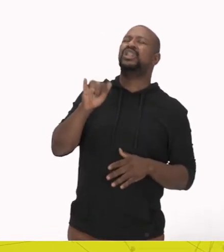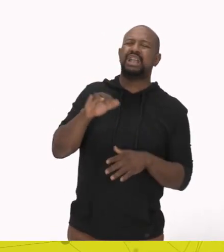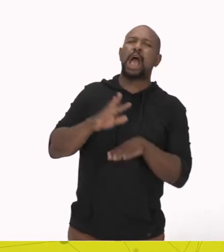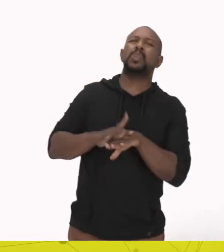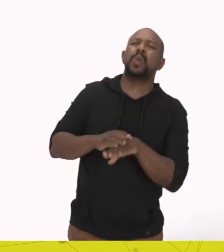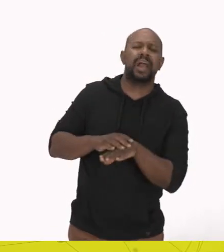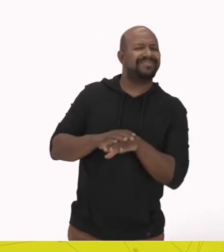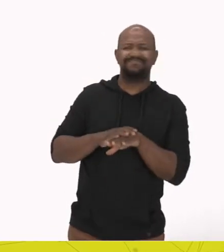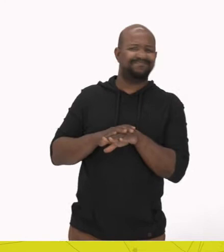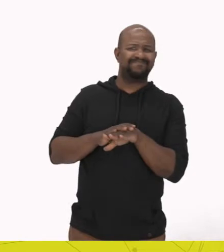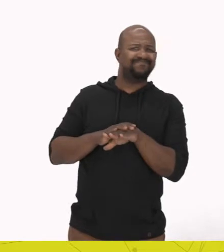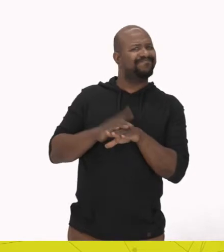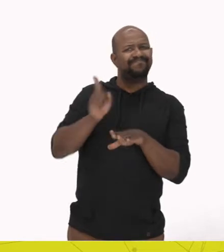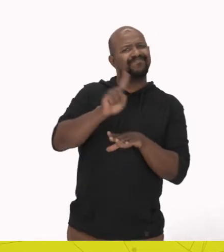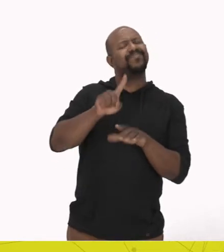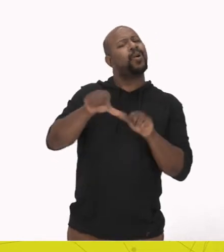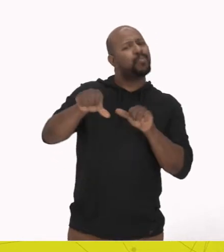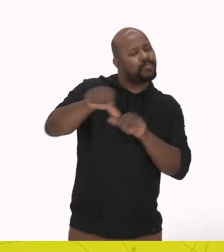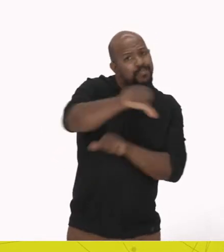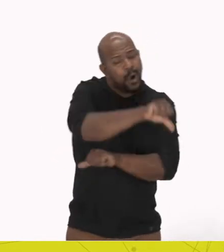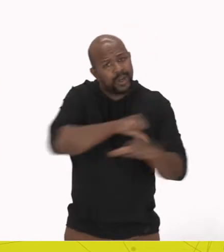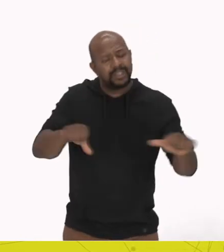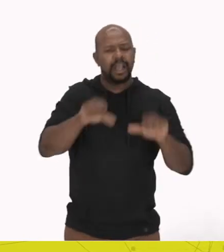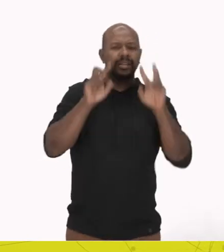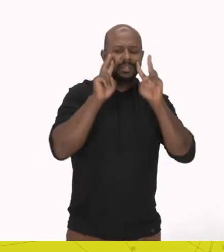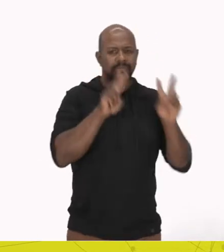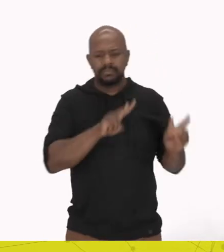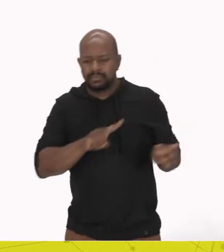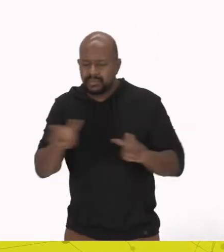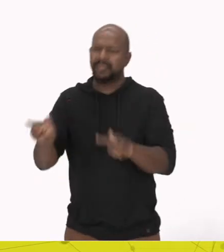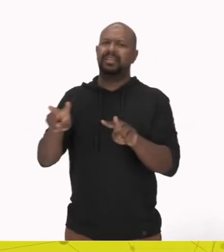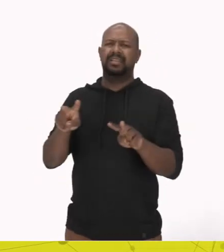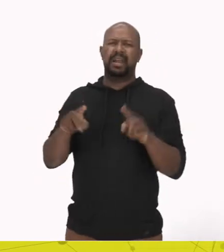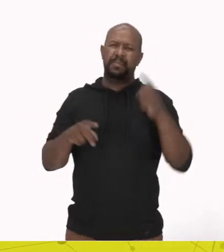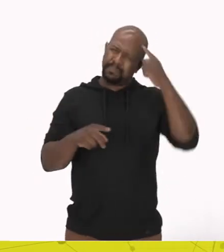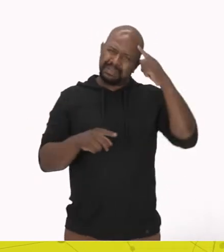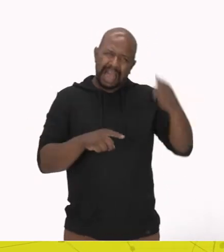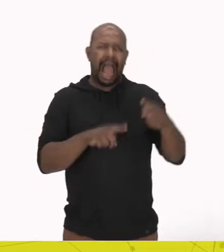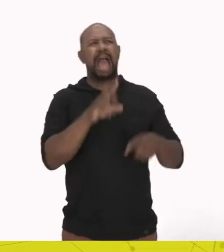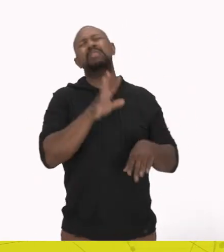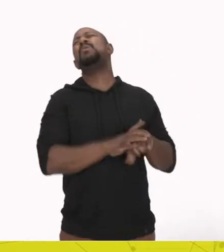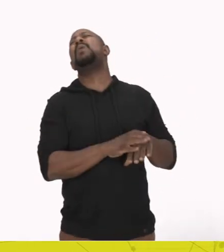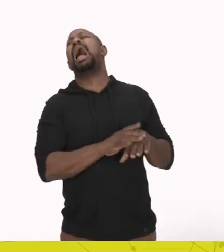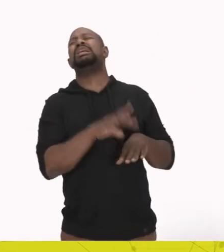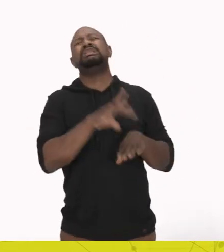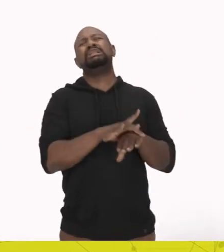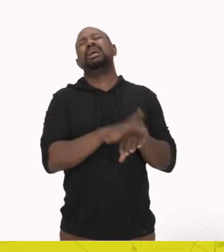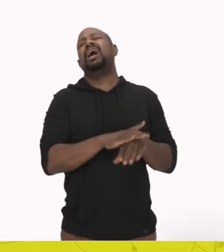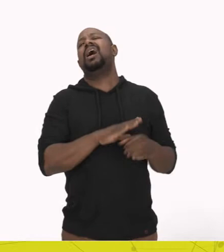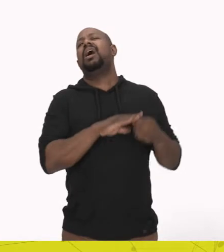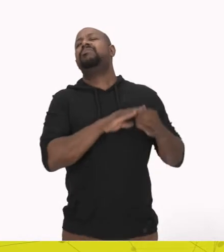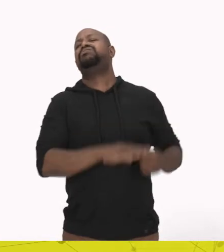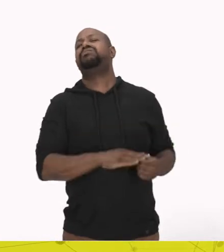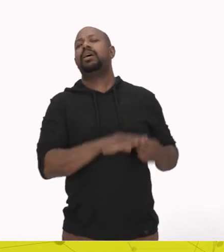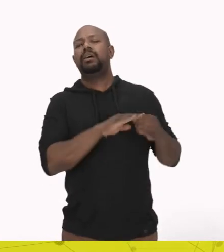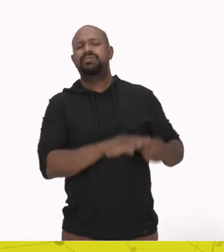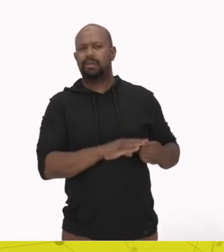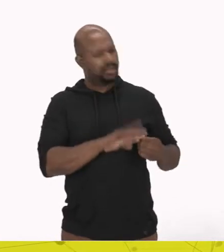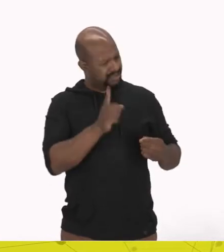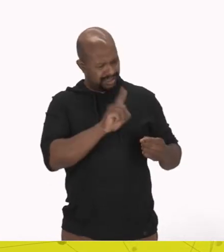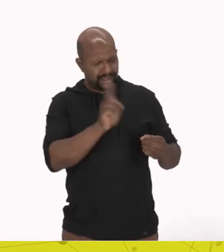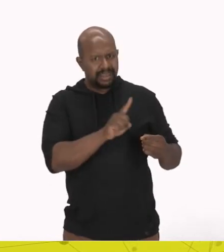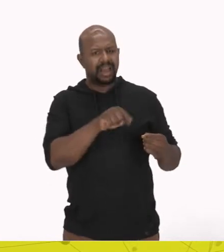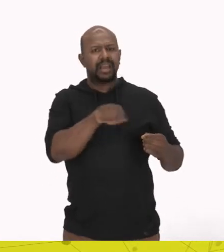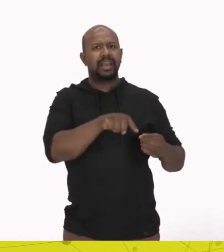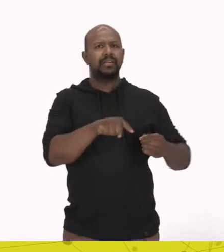que necessitam de cura, e propõe então uma mudança em visões estereotipadas e capacitistas sobre